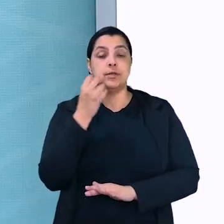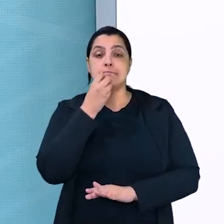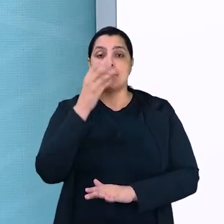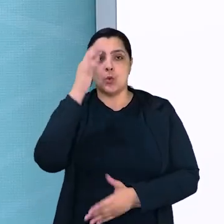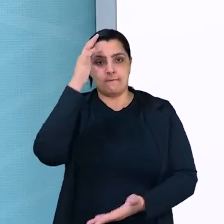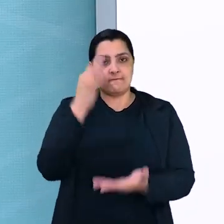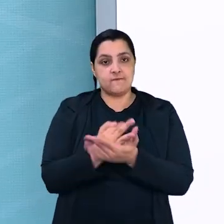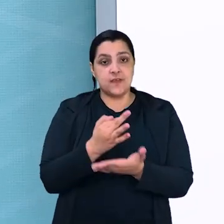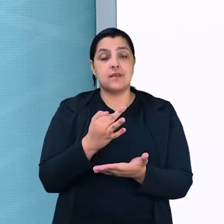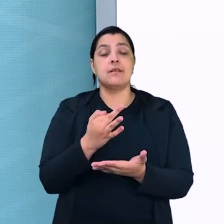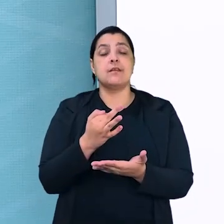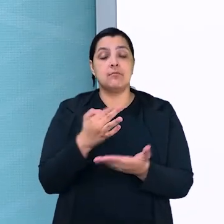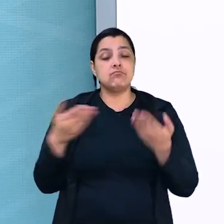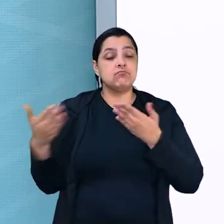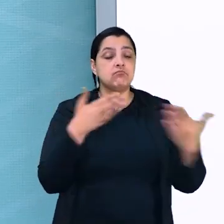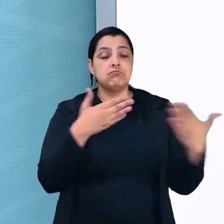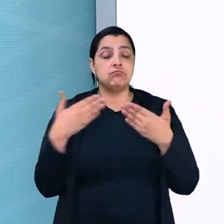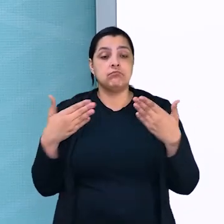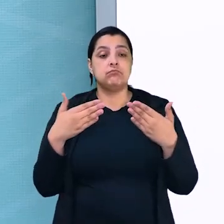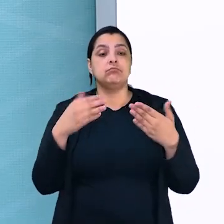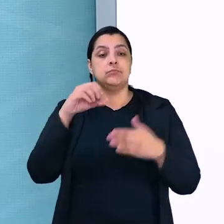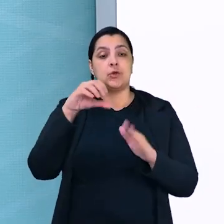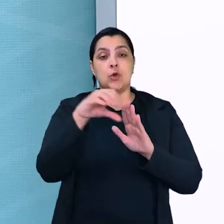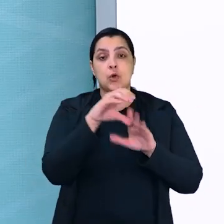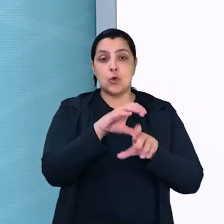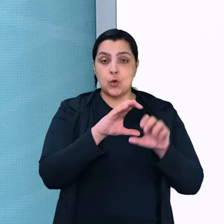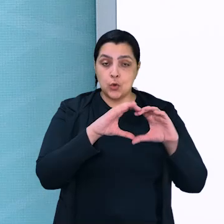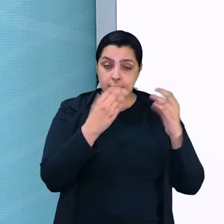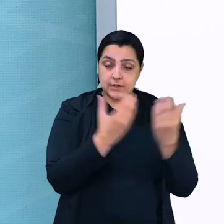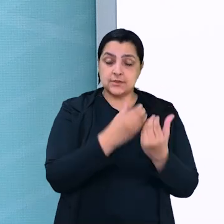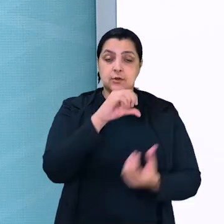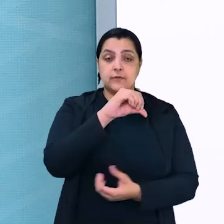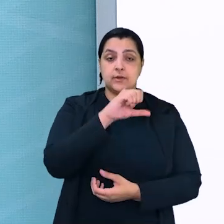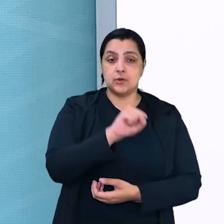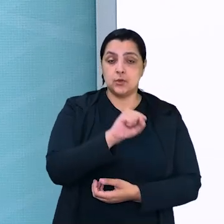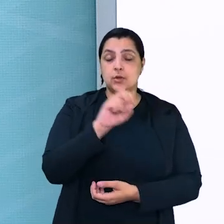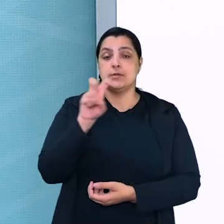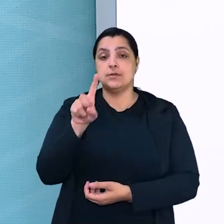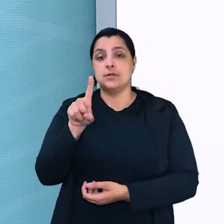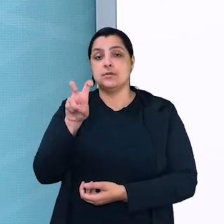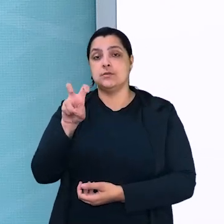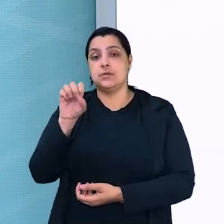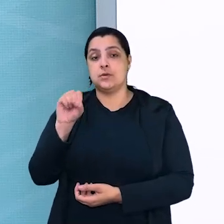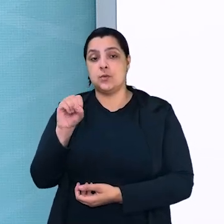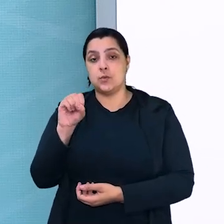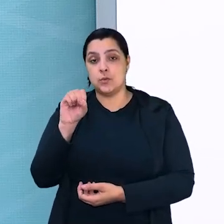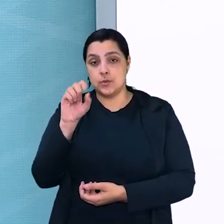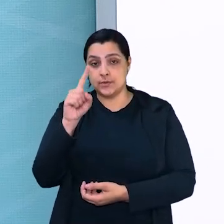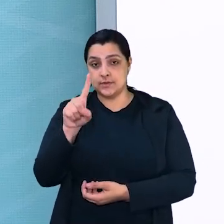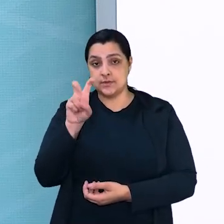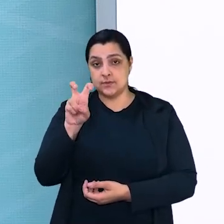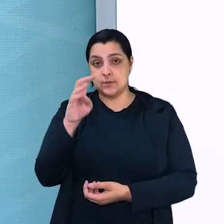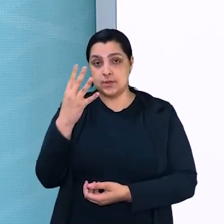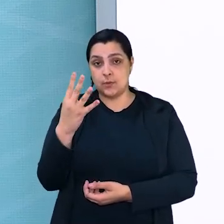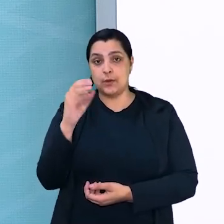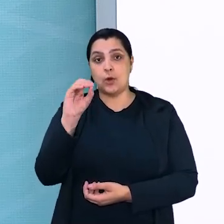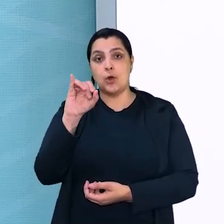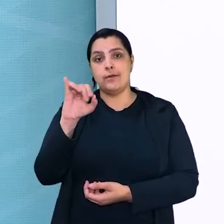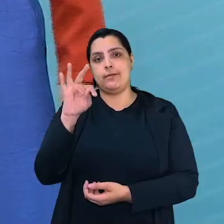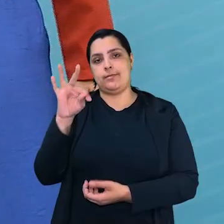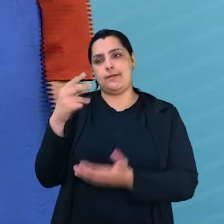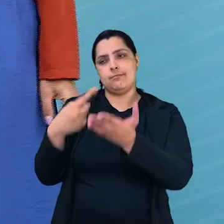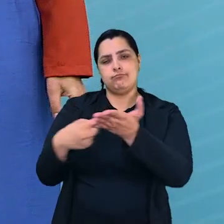da boa-fé nas negociações, como prevê as Convenções 98 e 154 da Organização Internacional do